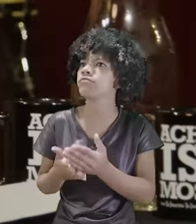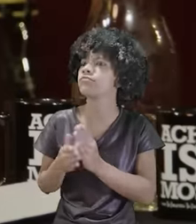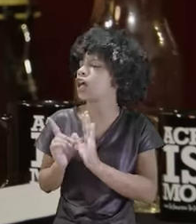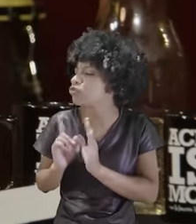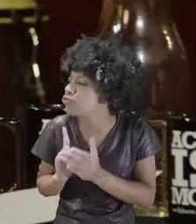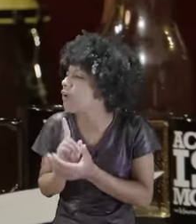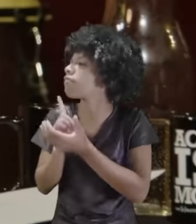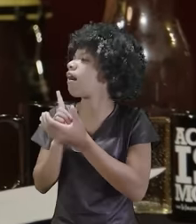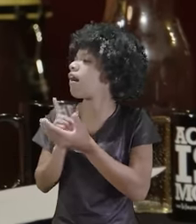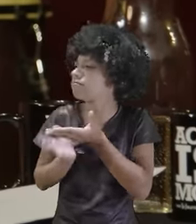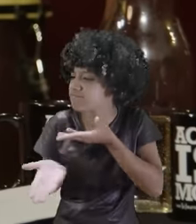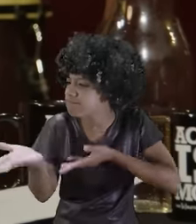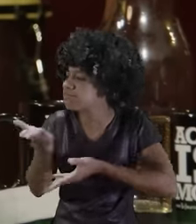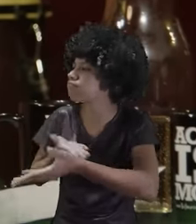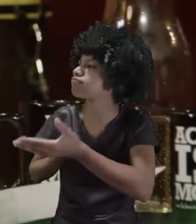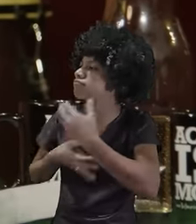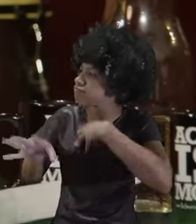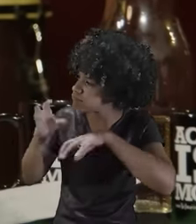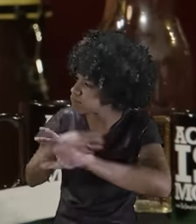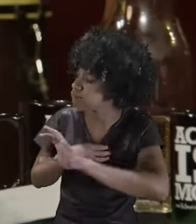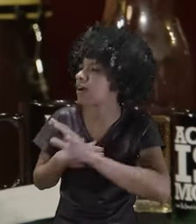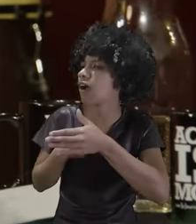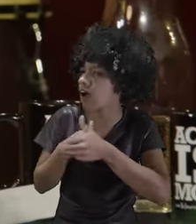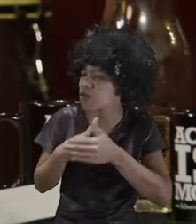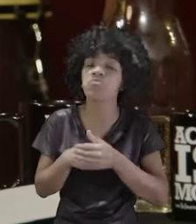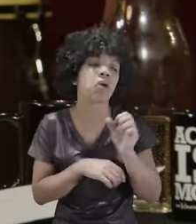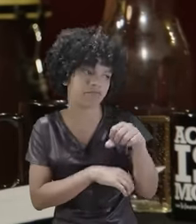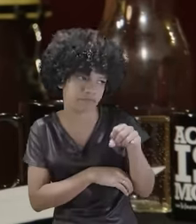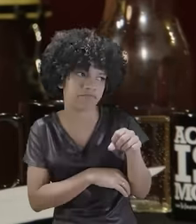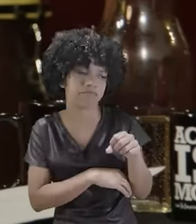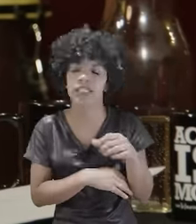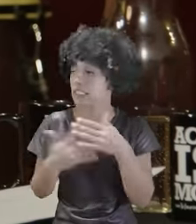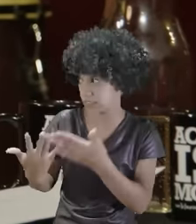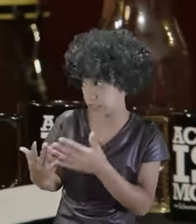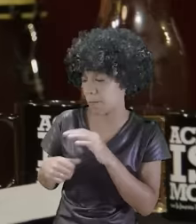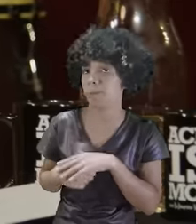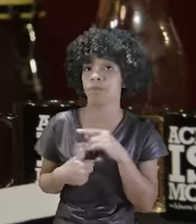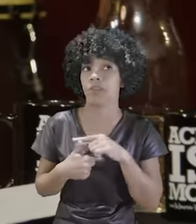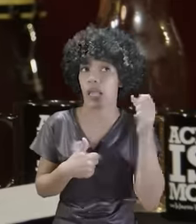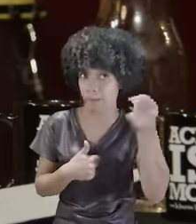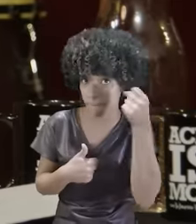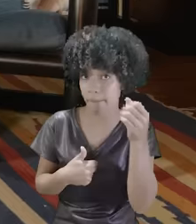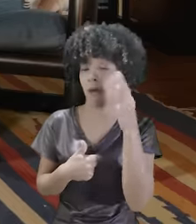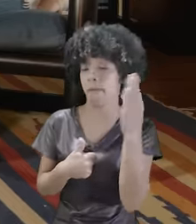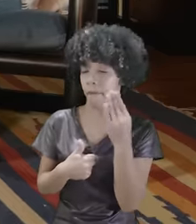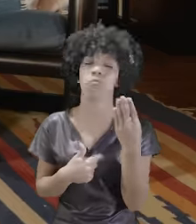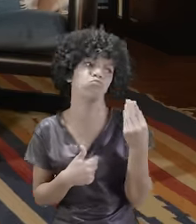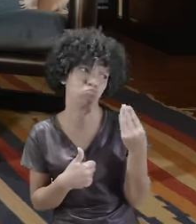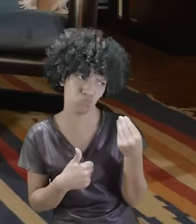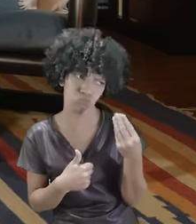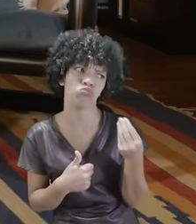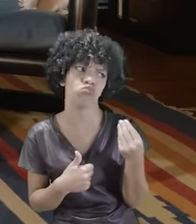muito foi carinhoso tal é então vamos lá bebida a gente deve muito na sua visão